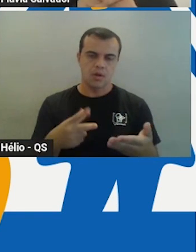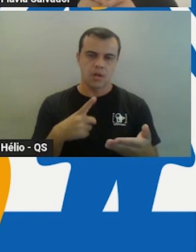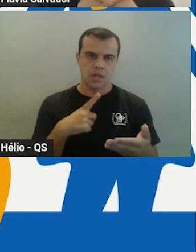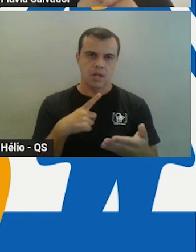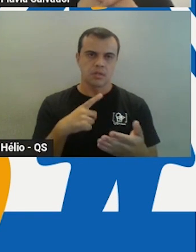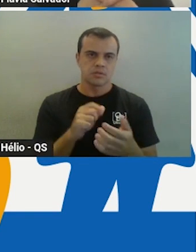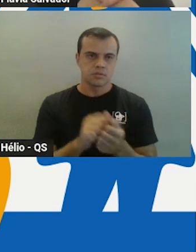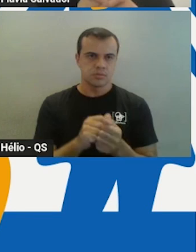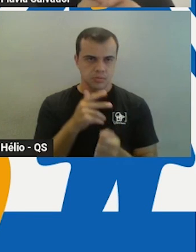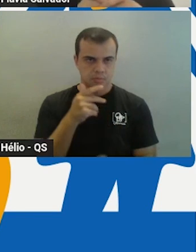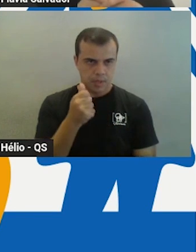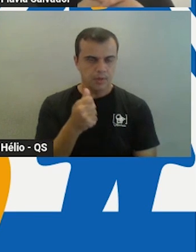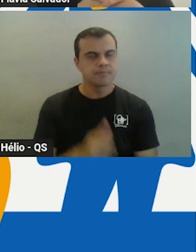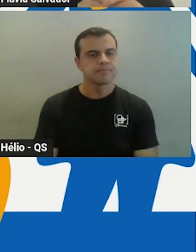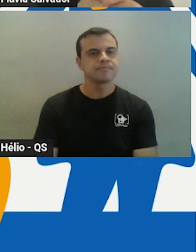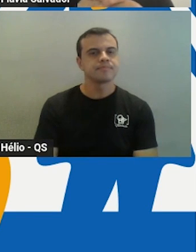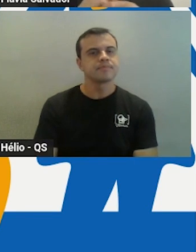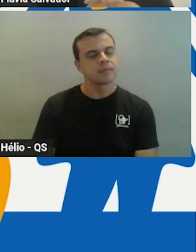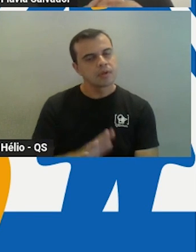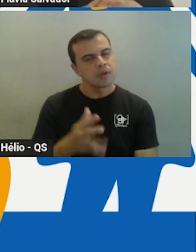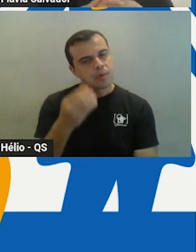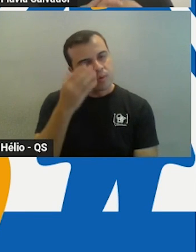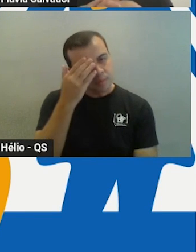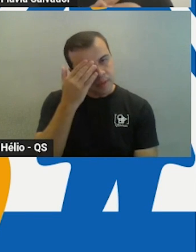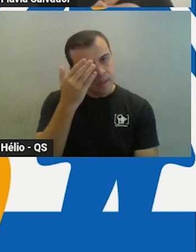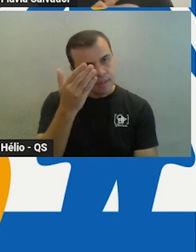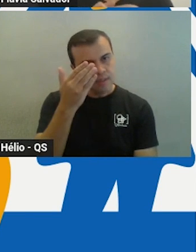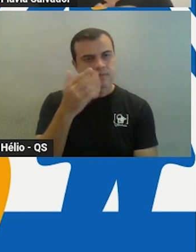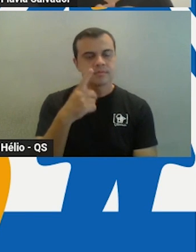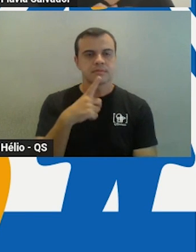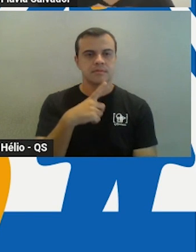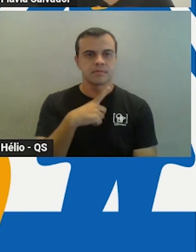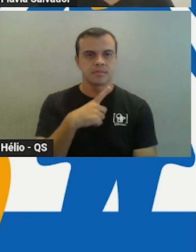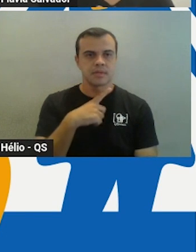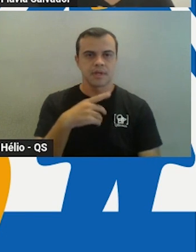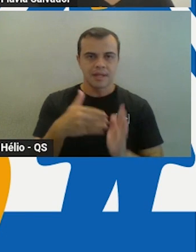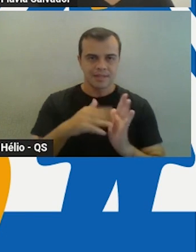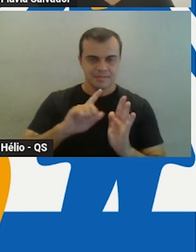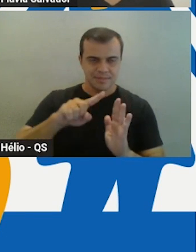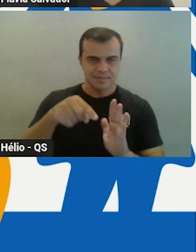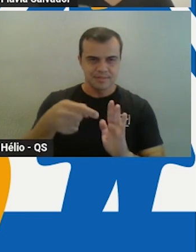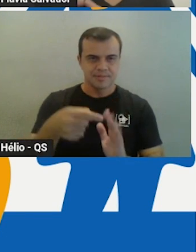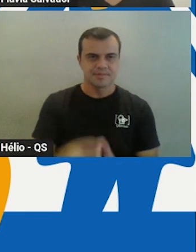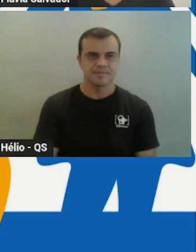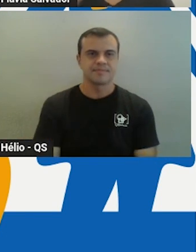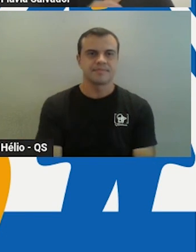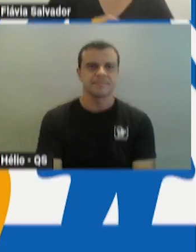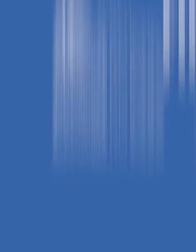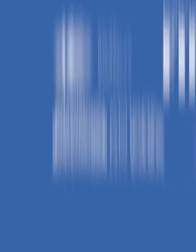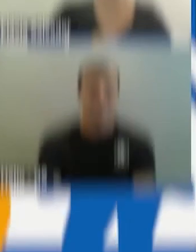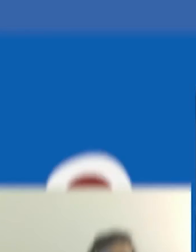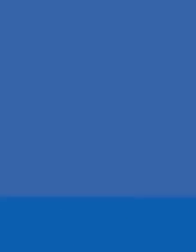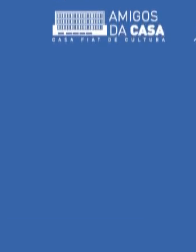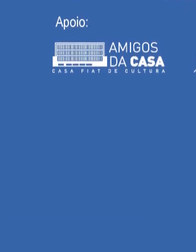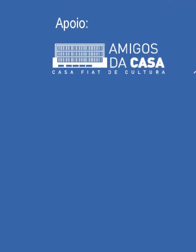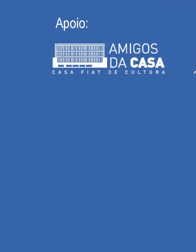muito melhor para todo mundo. É isso, gente. Muitíssimo obrigada e até a próxima. Tchau, tchau.